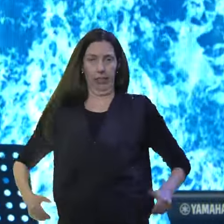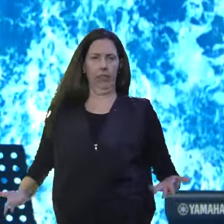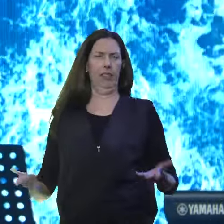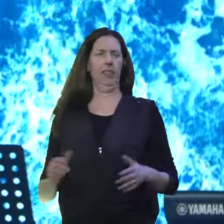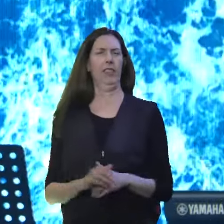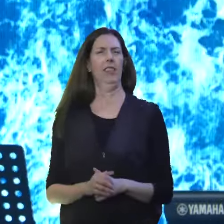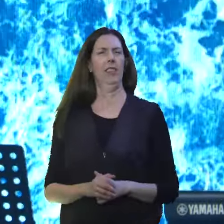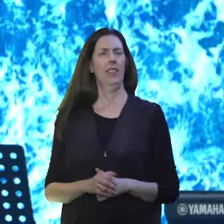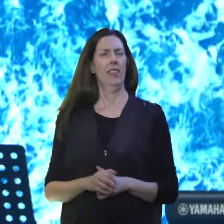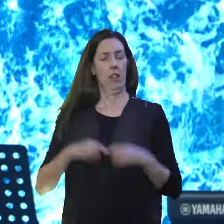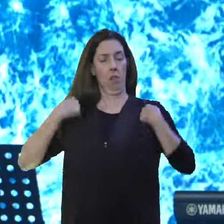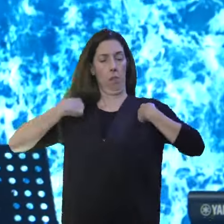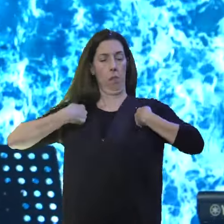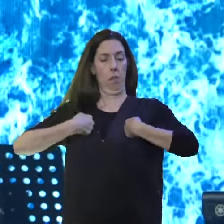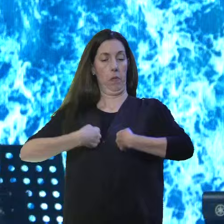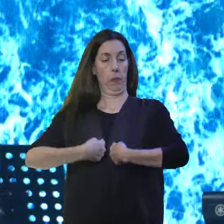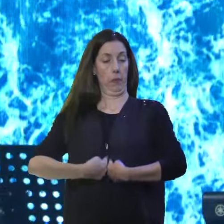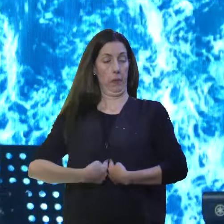Cuidado com o decote.